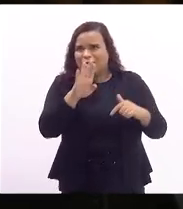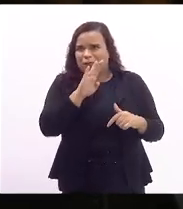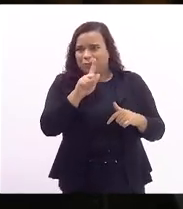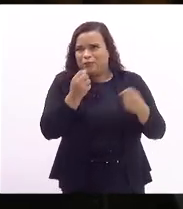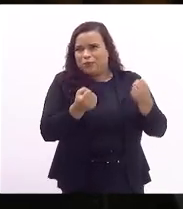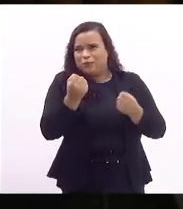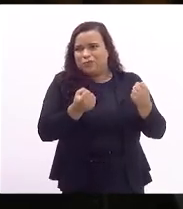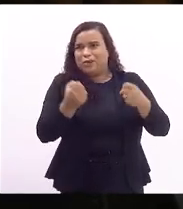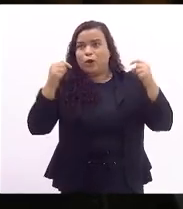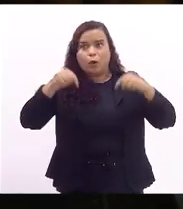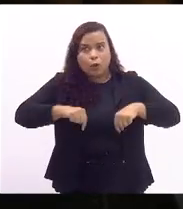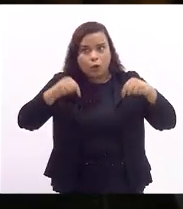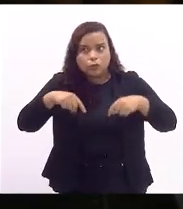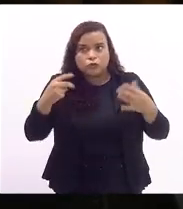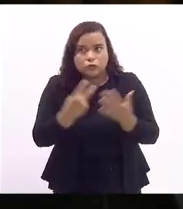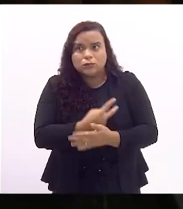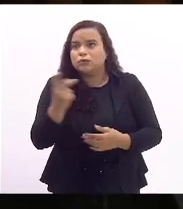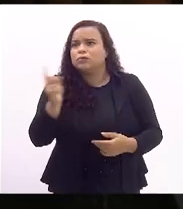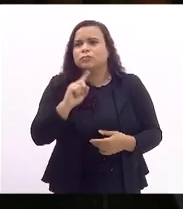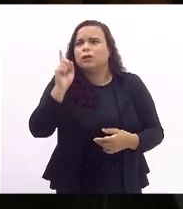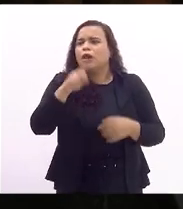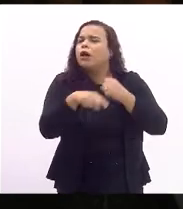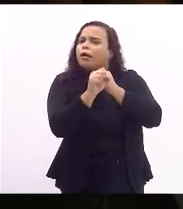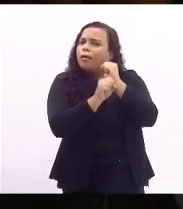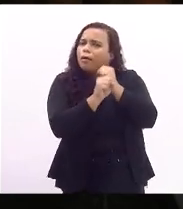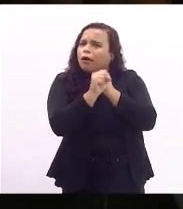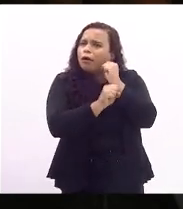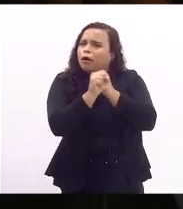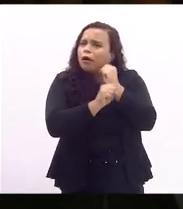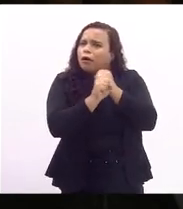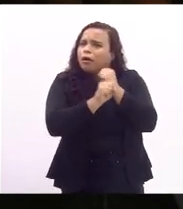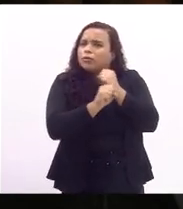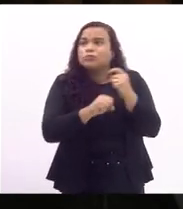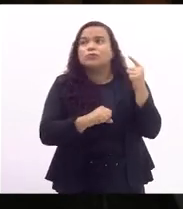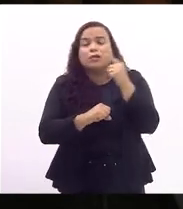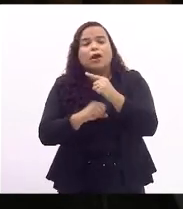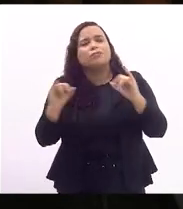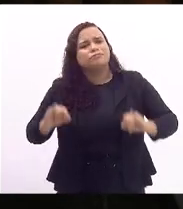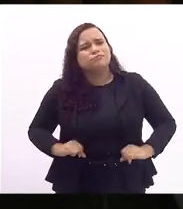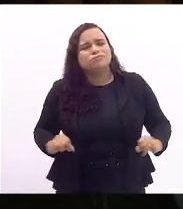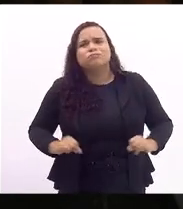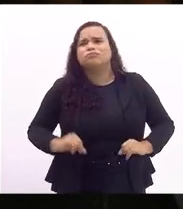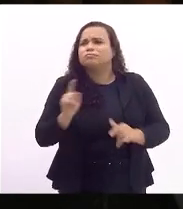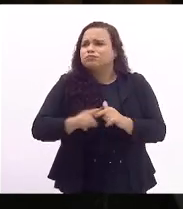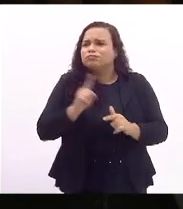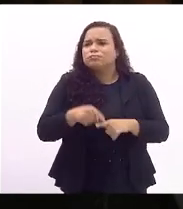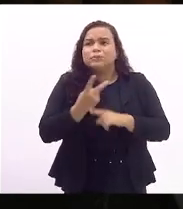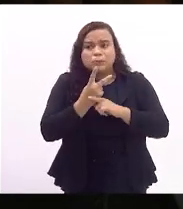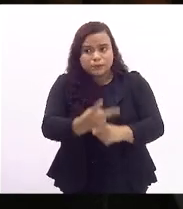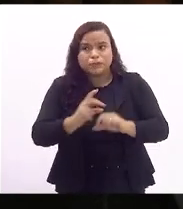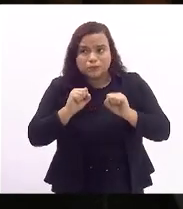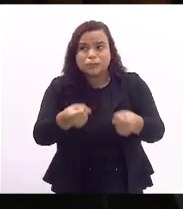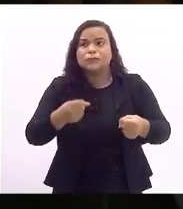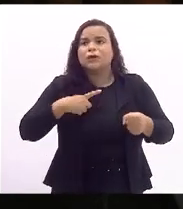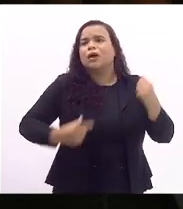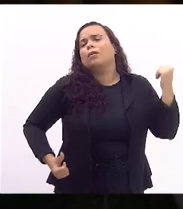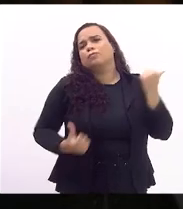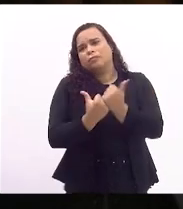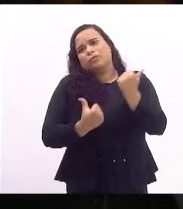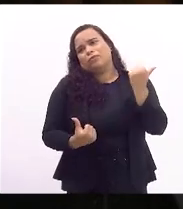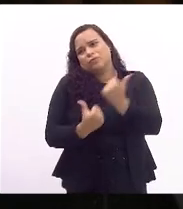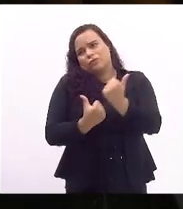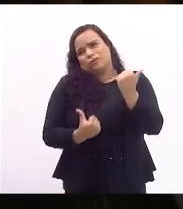não vende hoje vem no decorrer de anos após anos eles estavam buscando esse